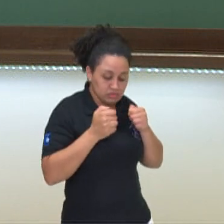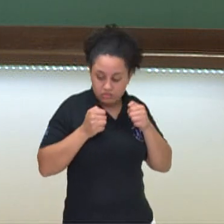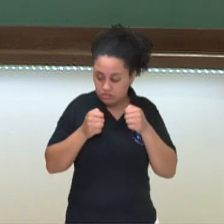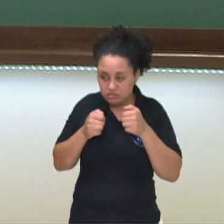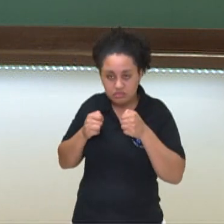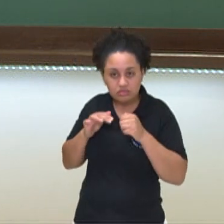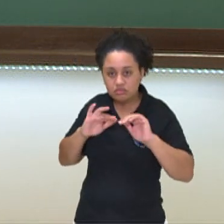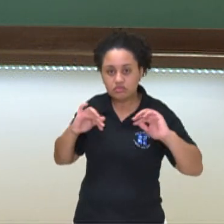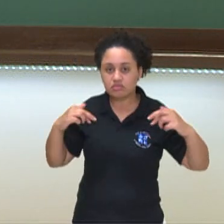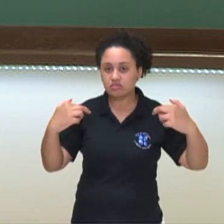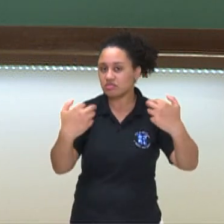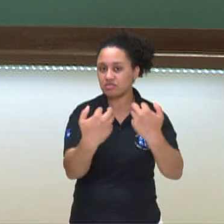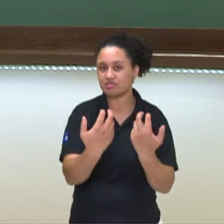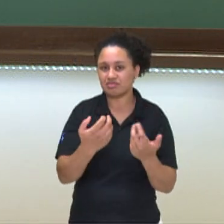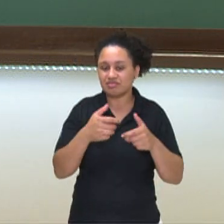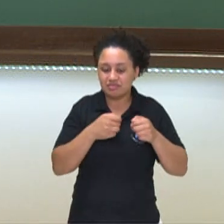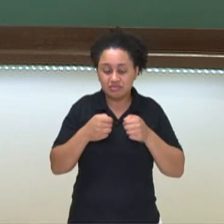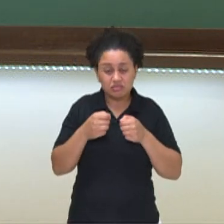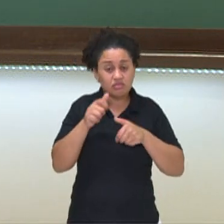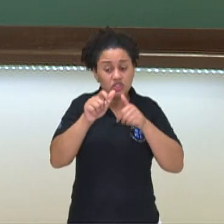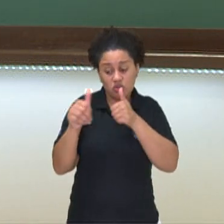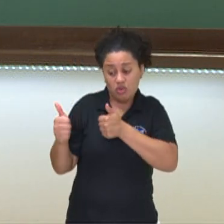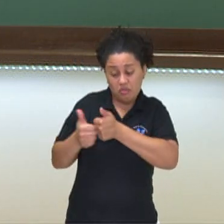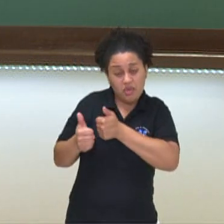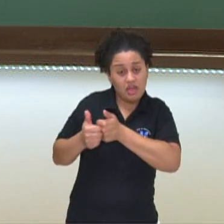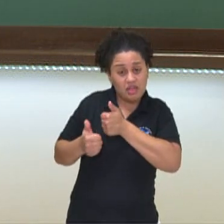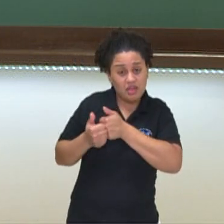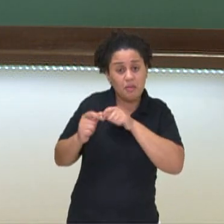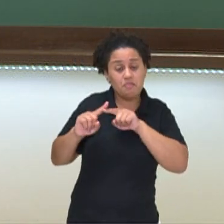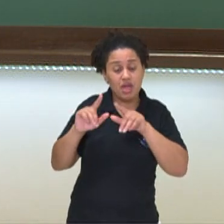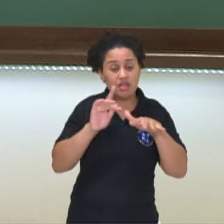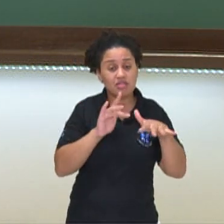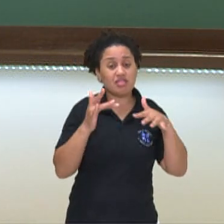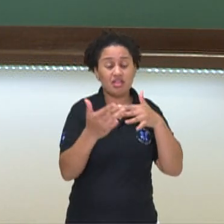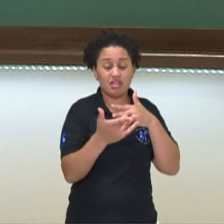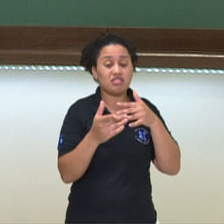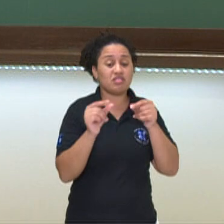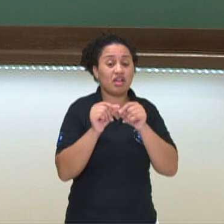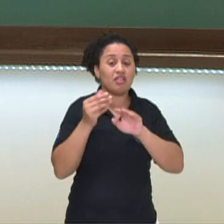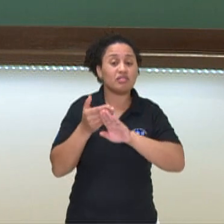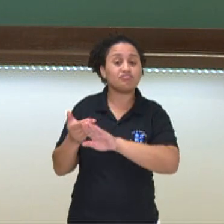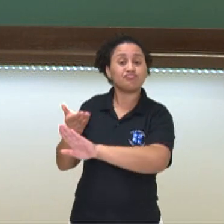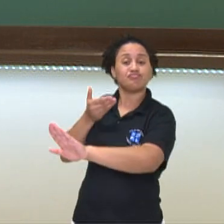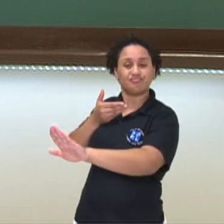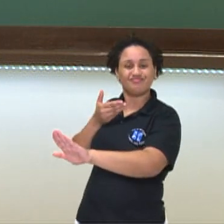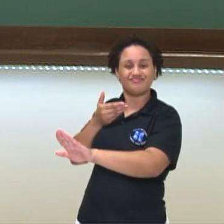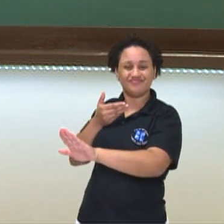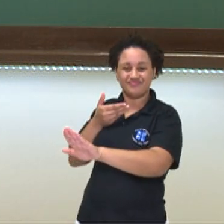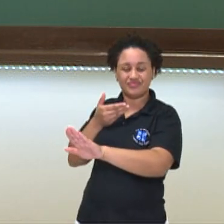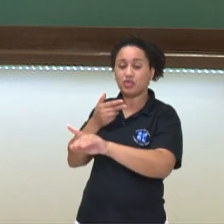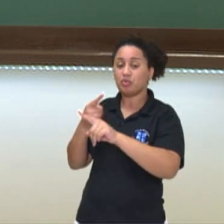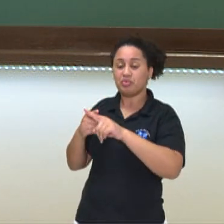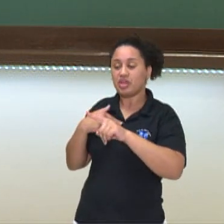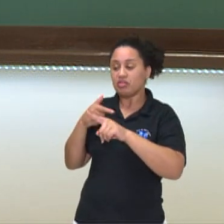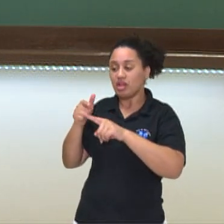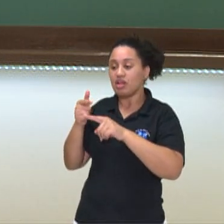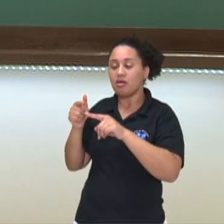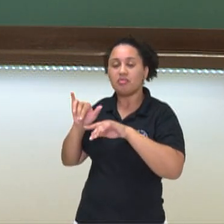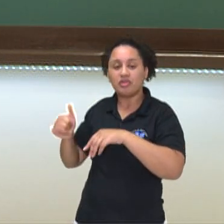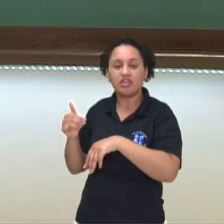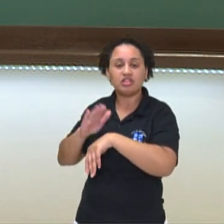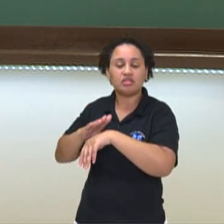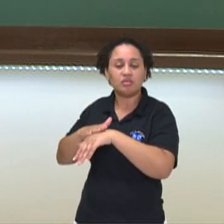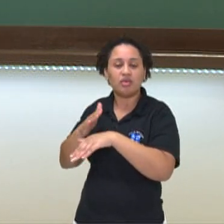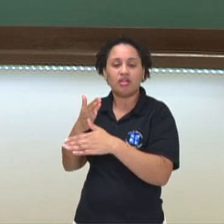redes sociais. São pessoas que estão próximas, mas a rede social acabou distanciando elas, pois, ao invés de conversarem